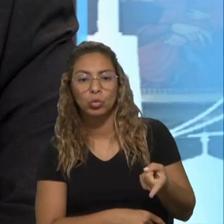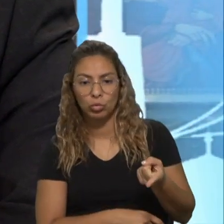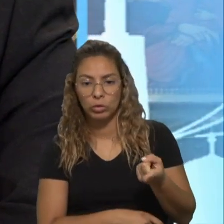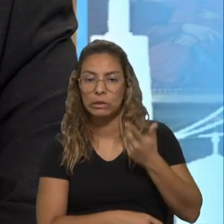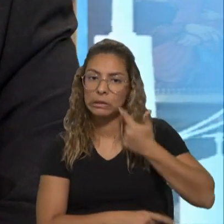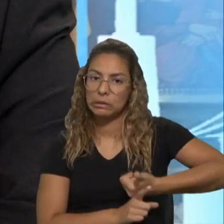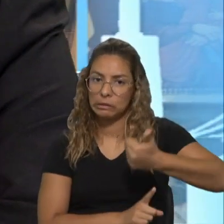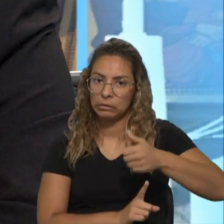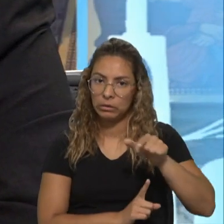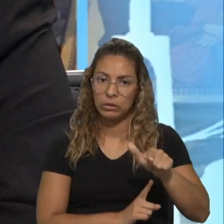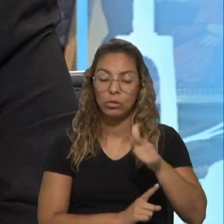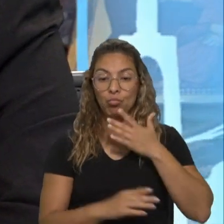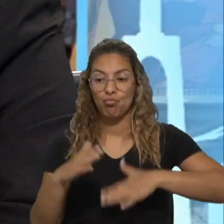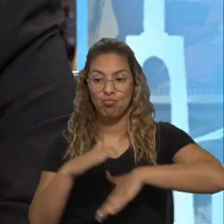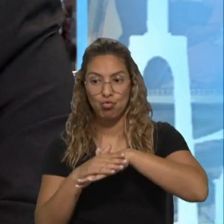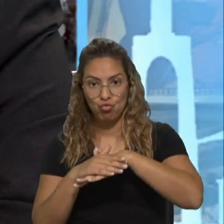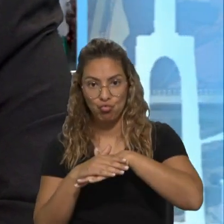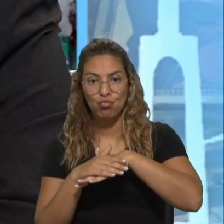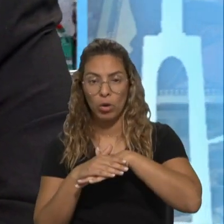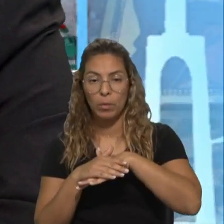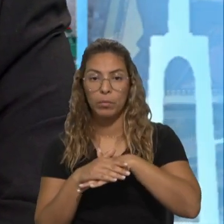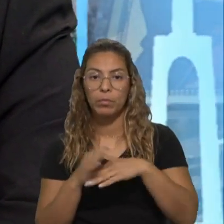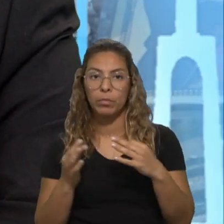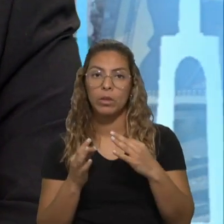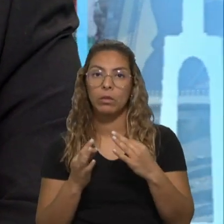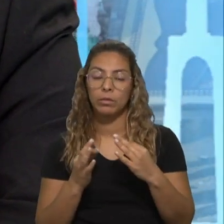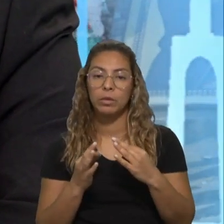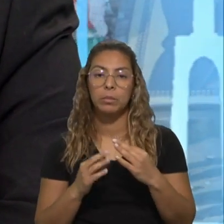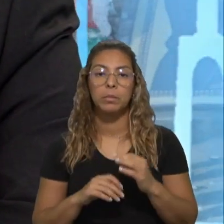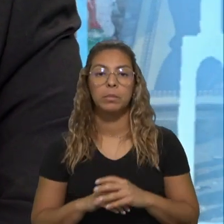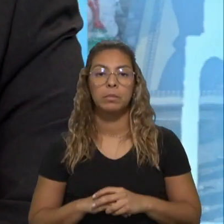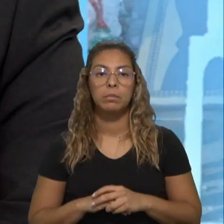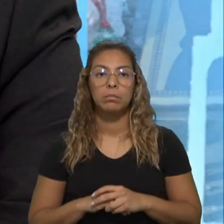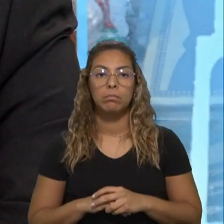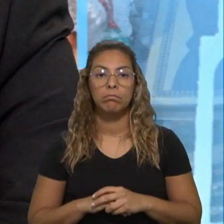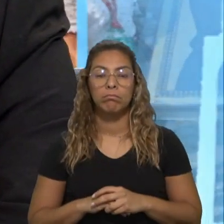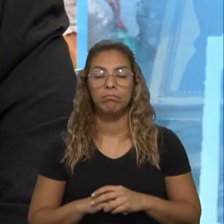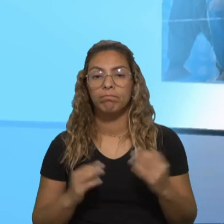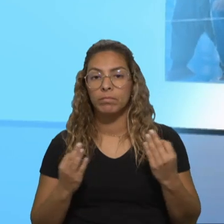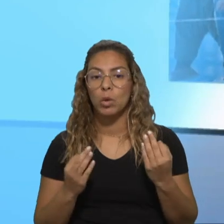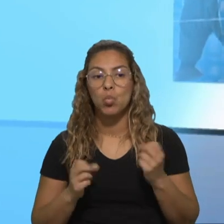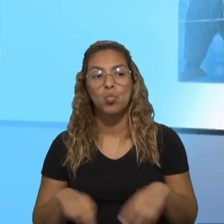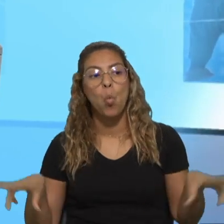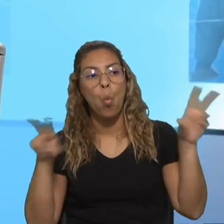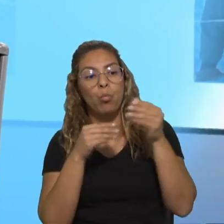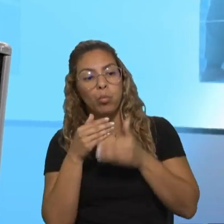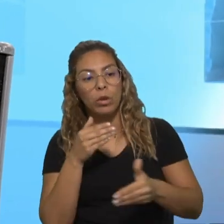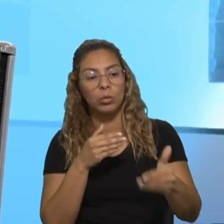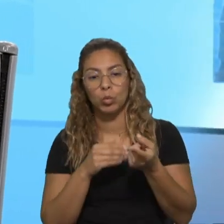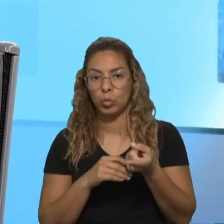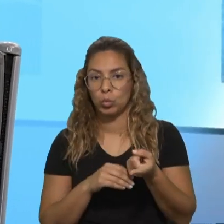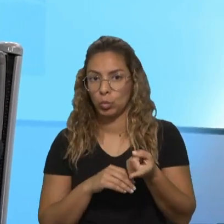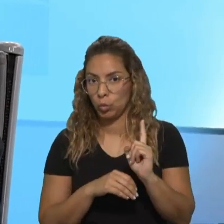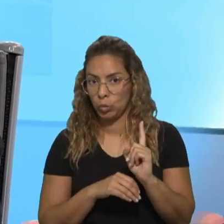que, ao recuperarmos esta vinculação, porque na prática não estamos a fazer nada de novo, estamos a recuperar esta